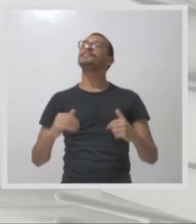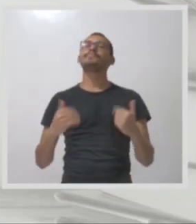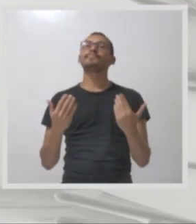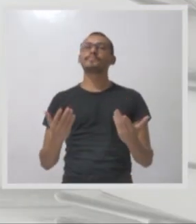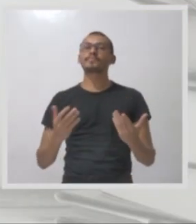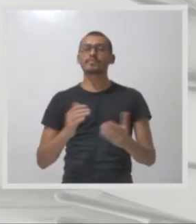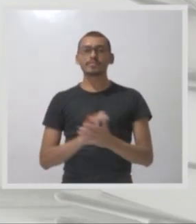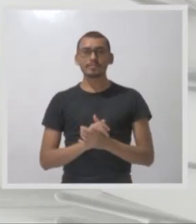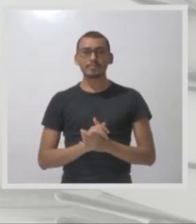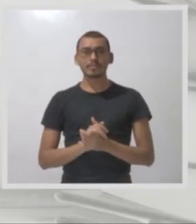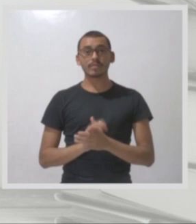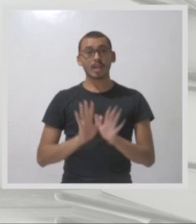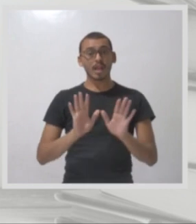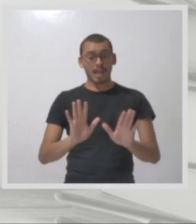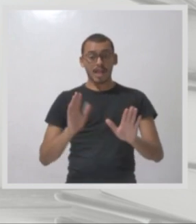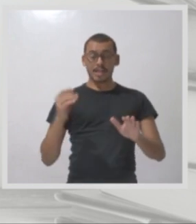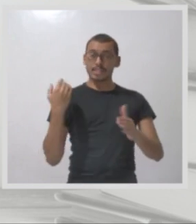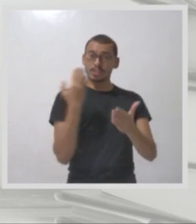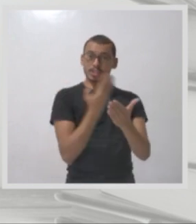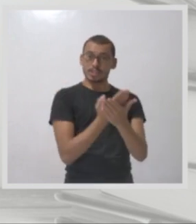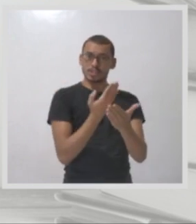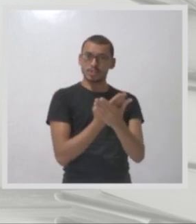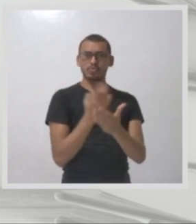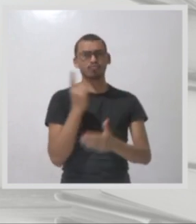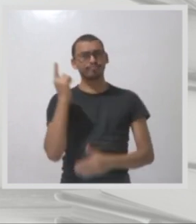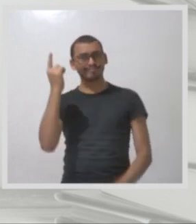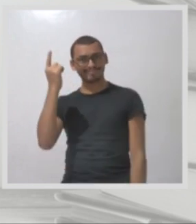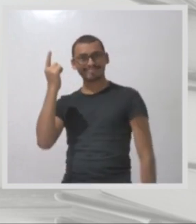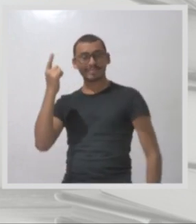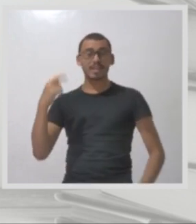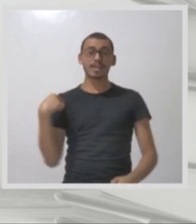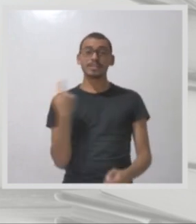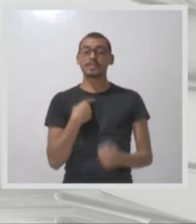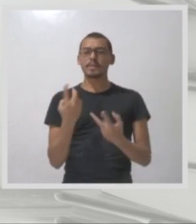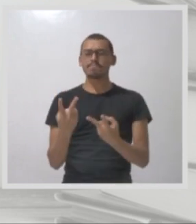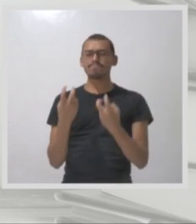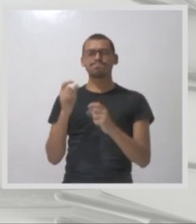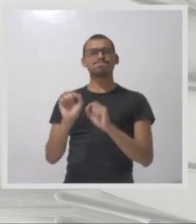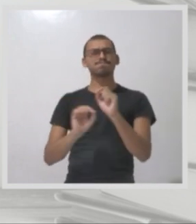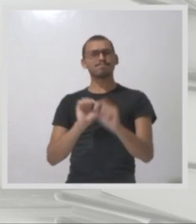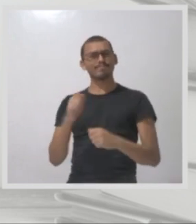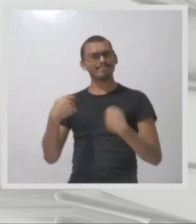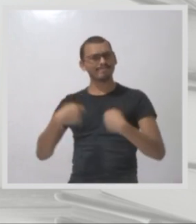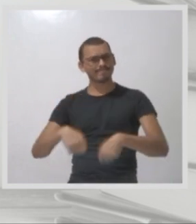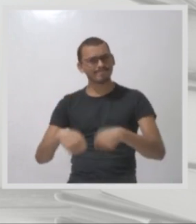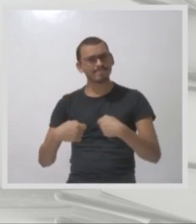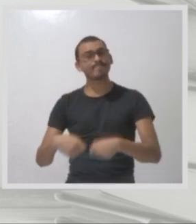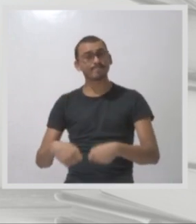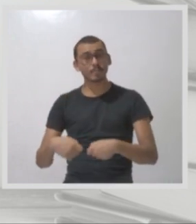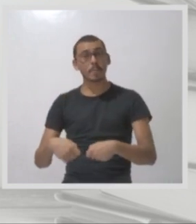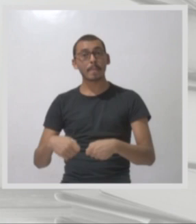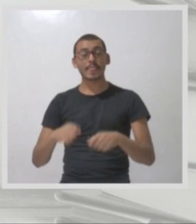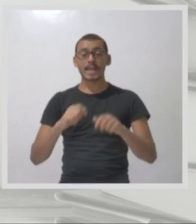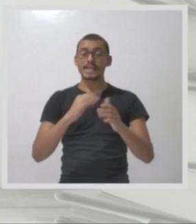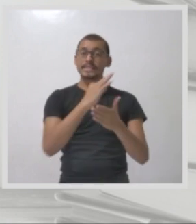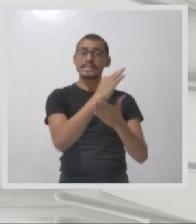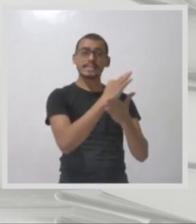Então, para esse estudo, nós precisamos estar percebendo que os textos, eles têm